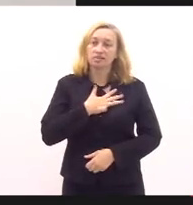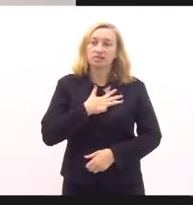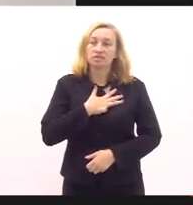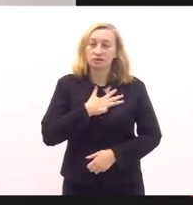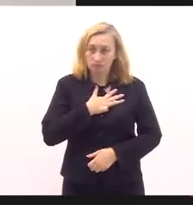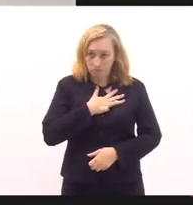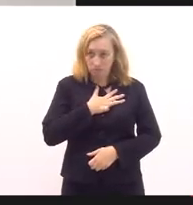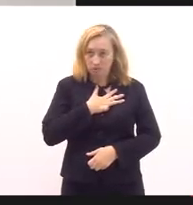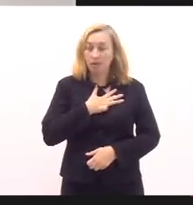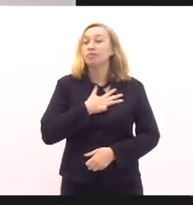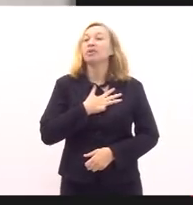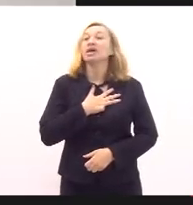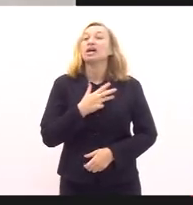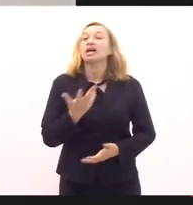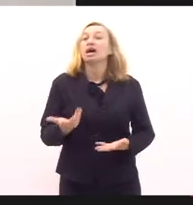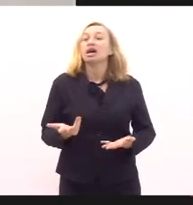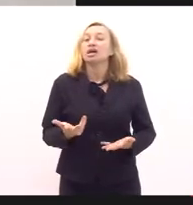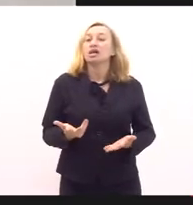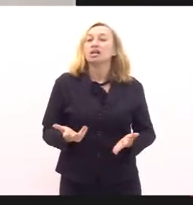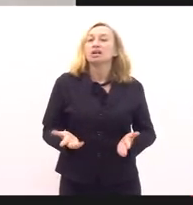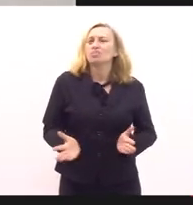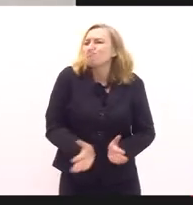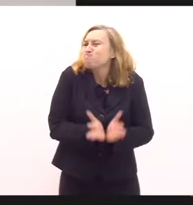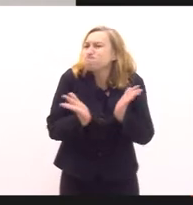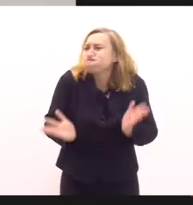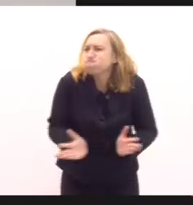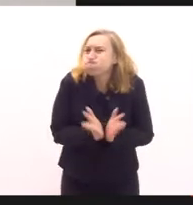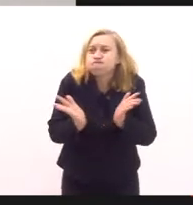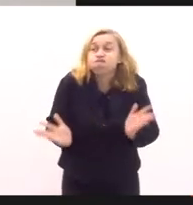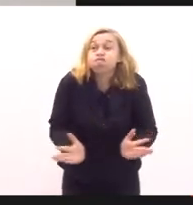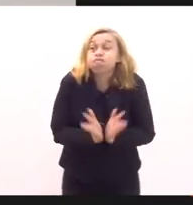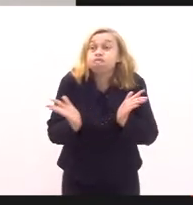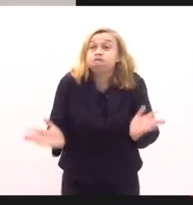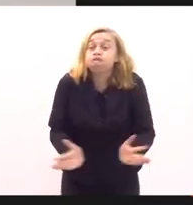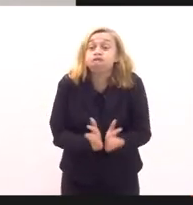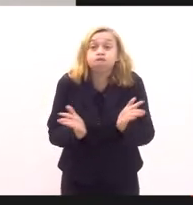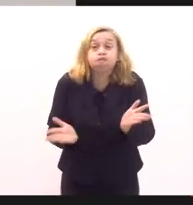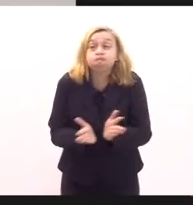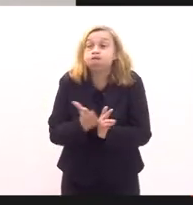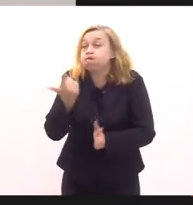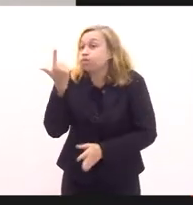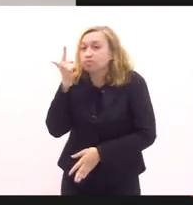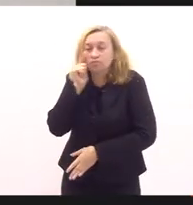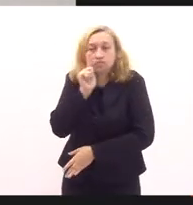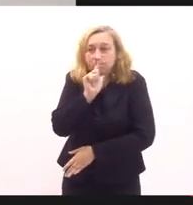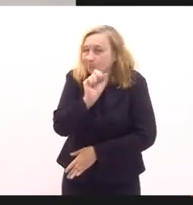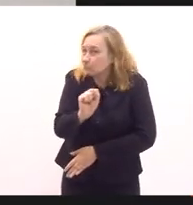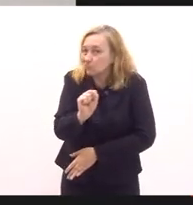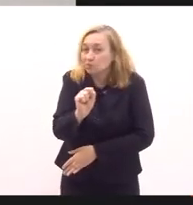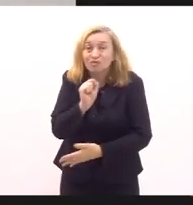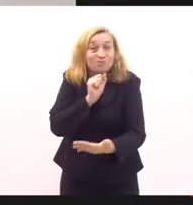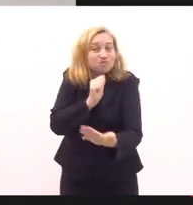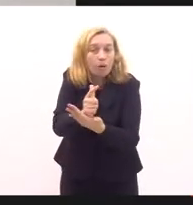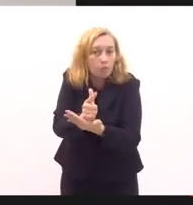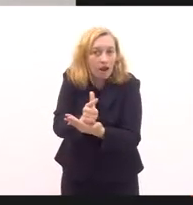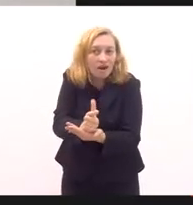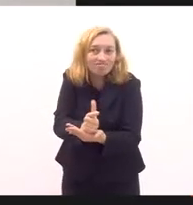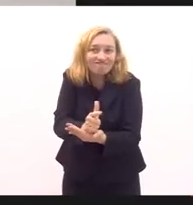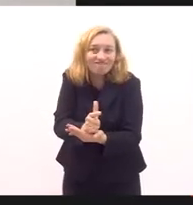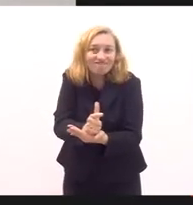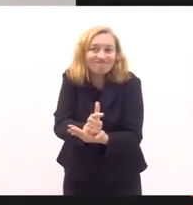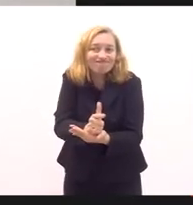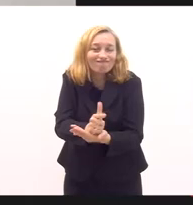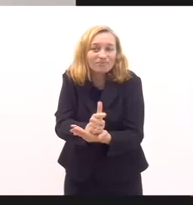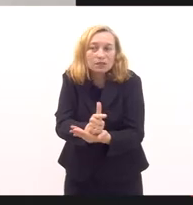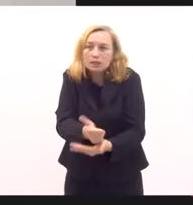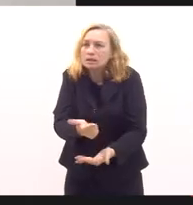pobre, se a classe mais baixa na pirâmide, se ela não conseguir comprar, né?